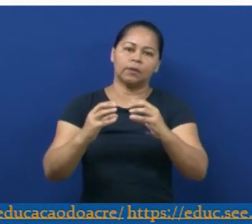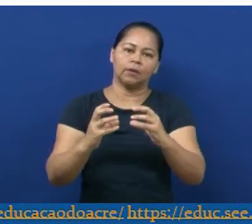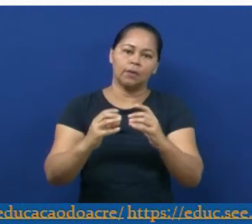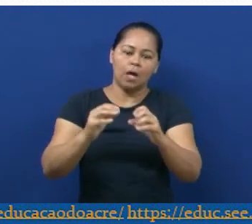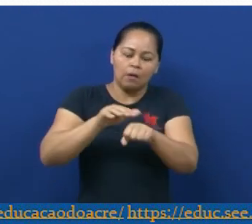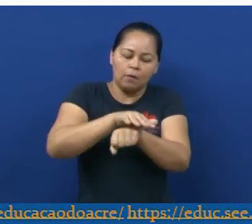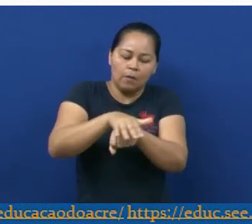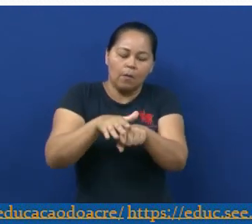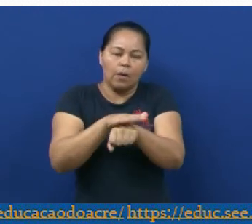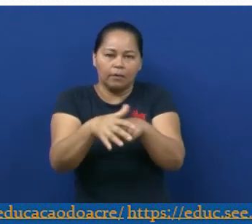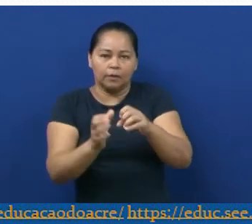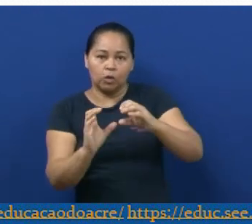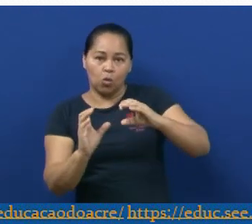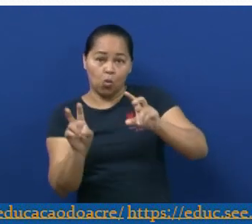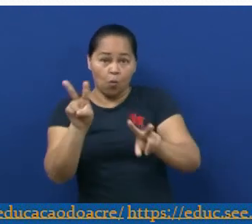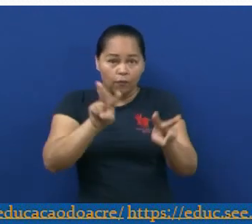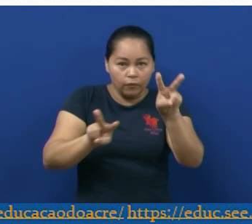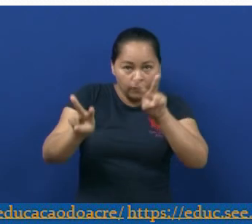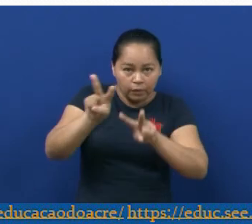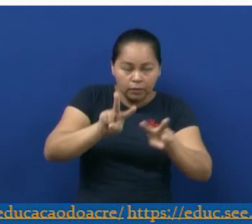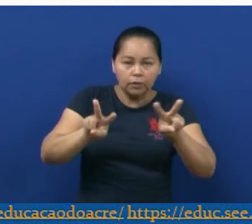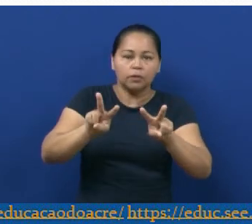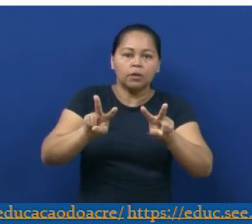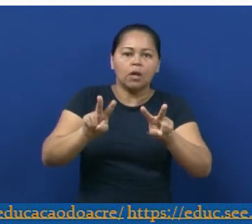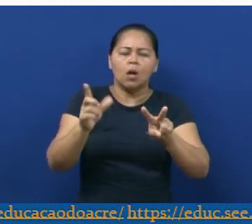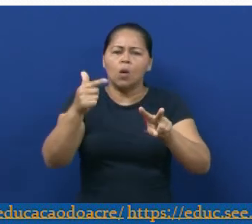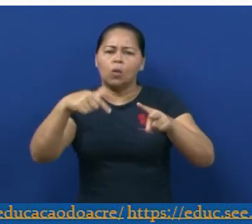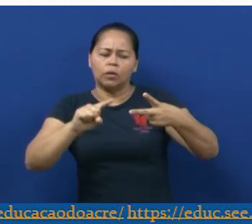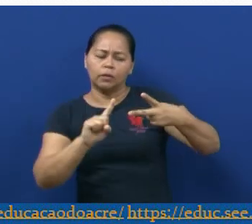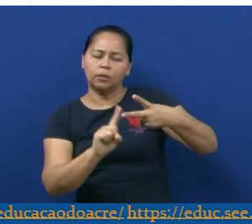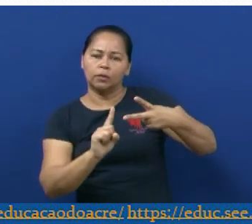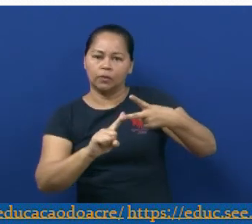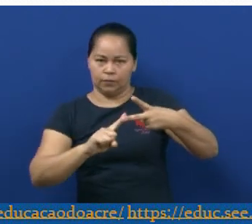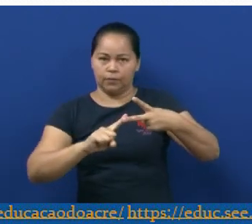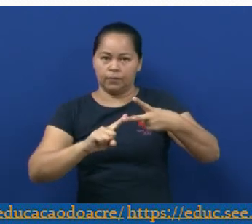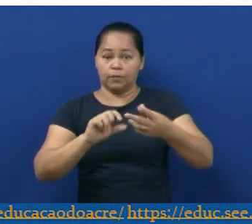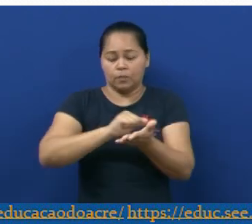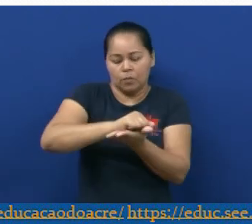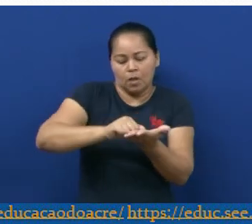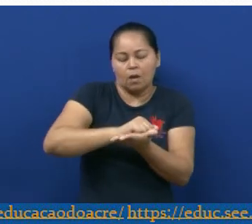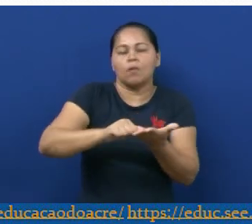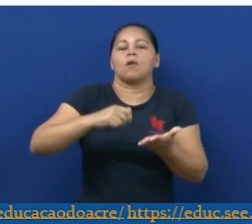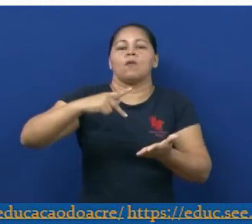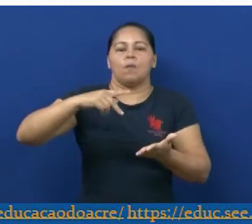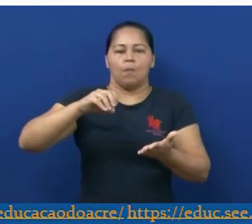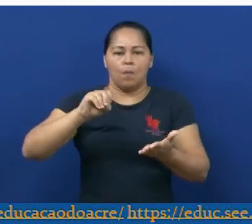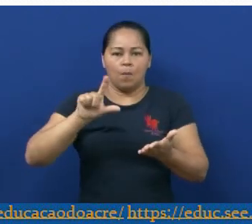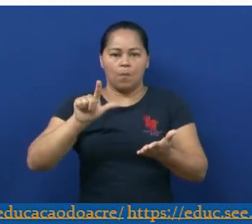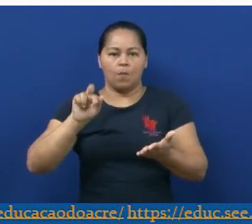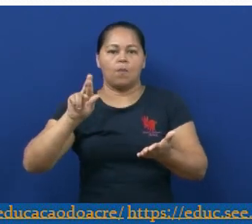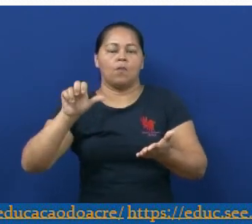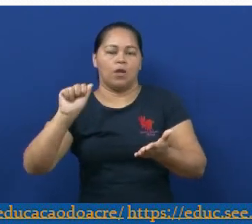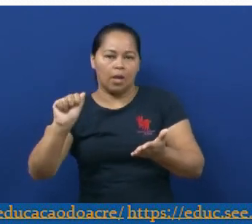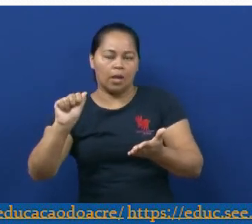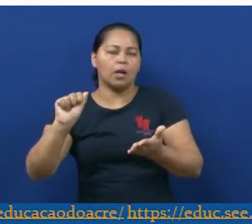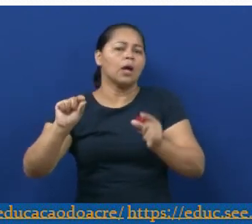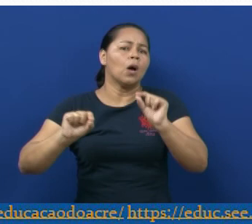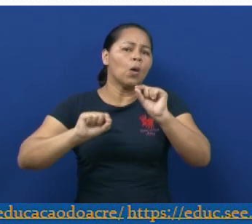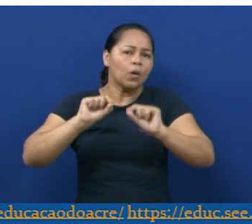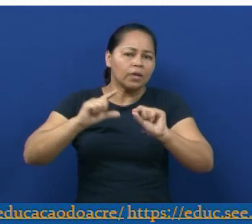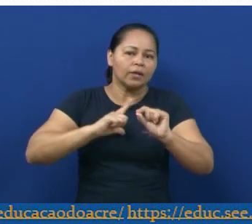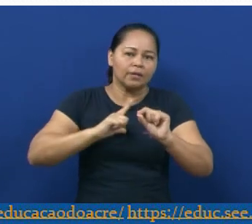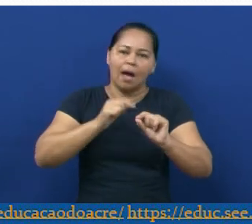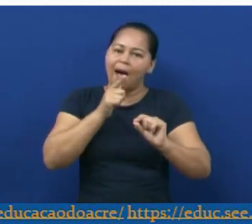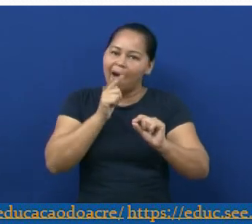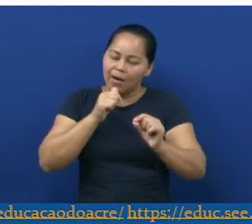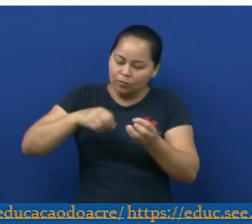que é apolar. A parte do sabão que é polar, então vai estar aí ligado com a molécula de